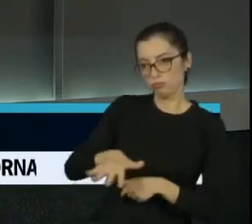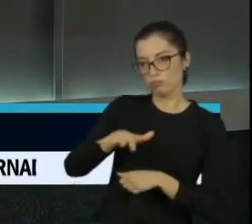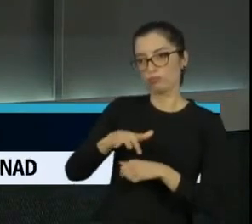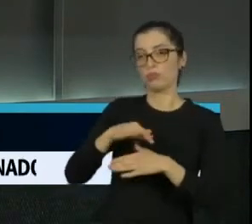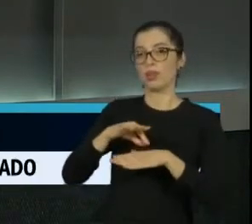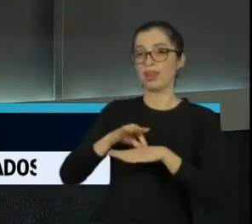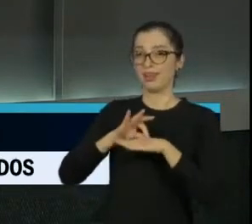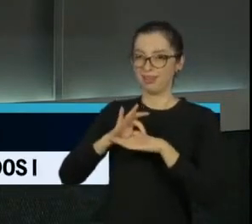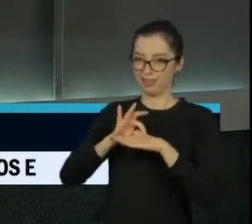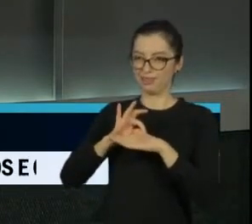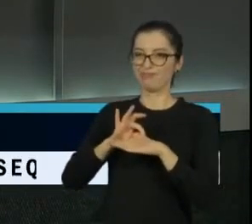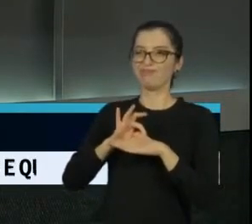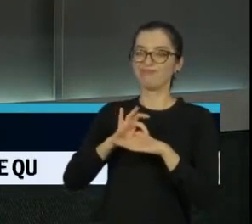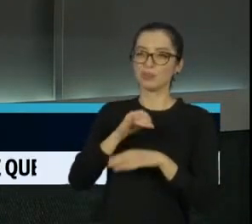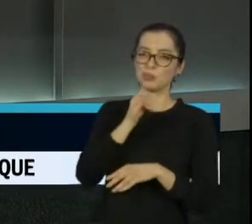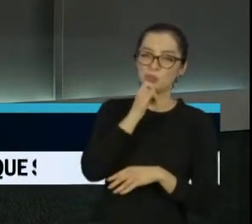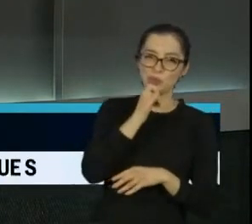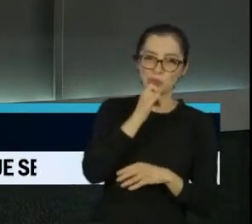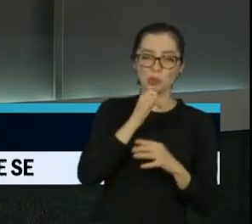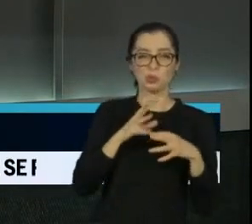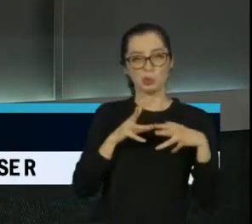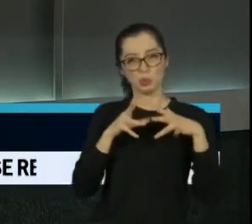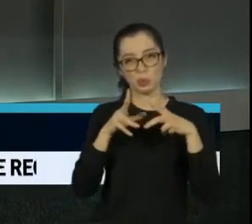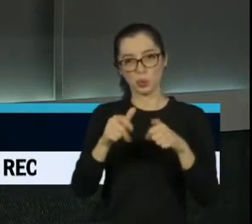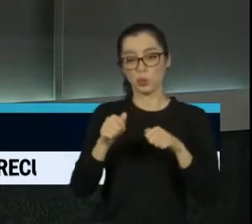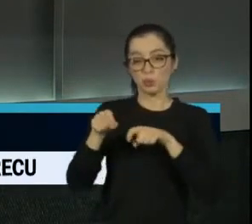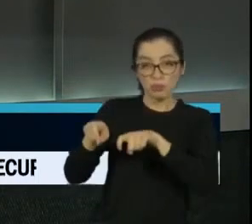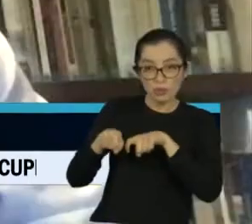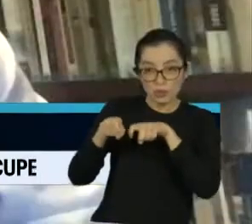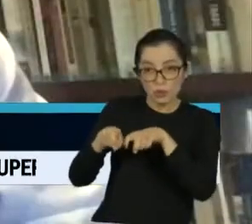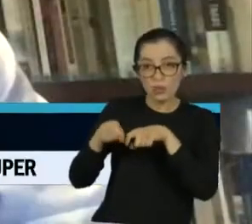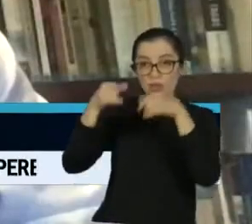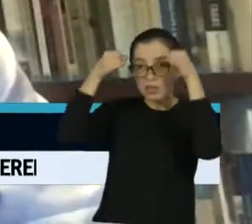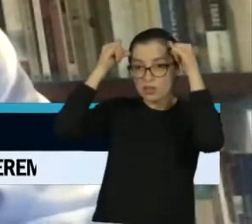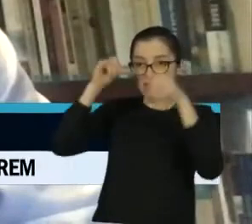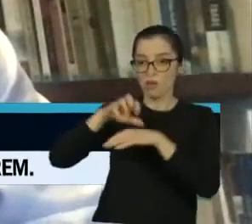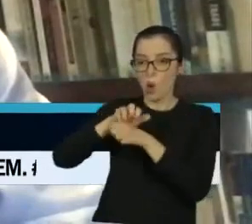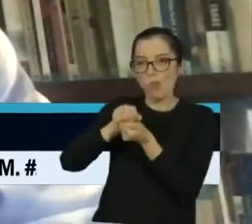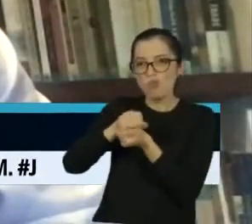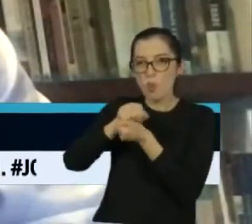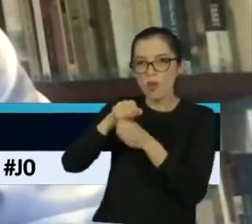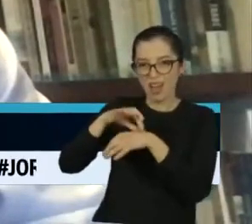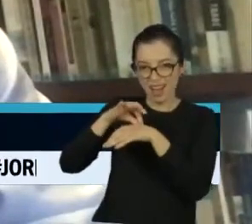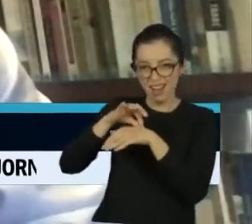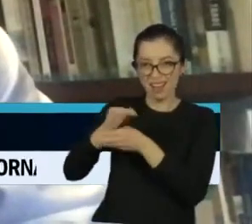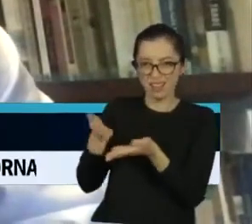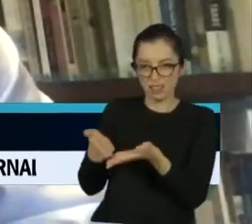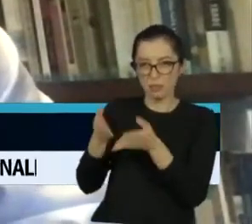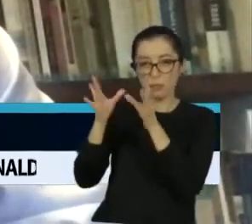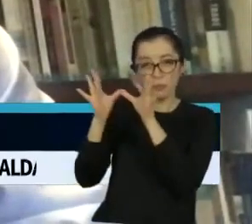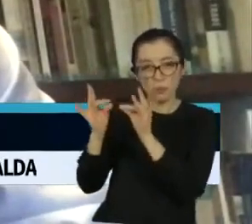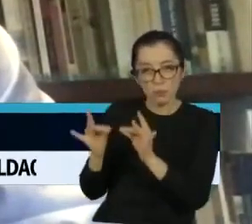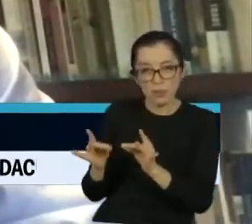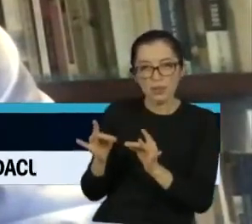que toda a carne seja rastreada de maneira que não se financie